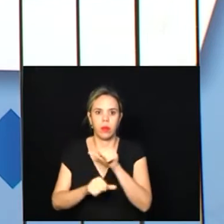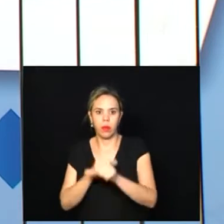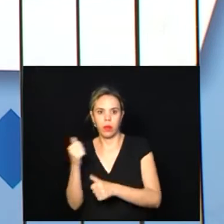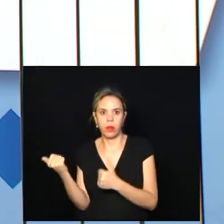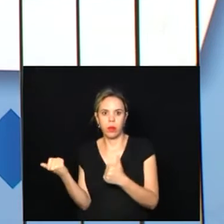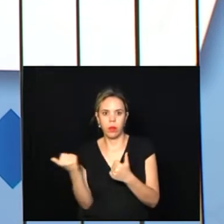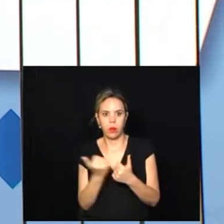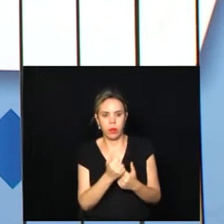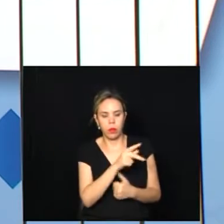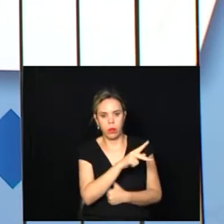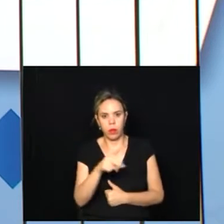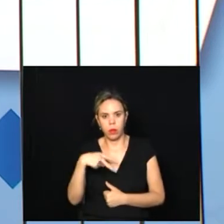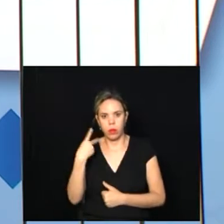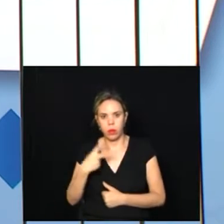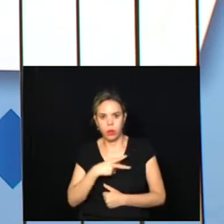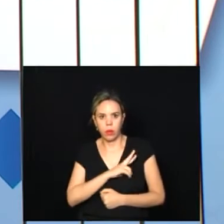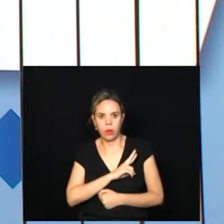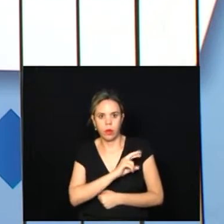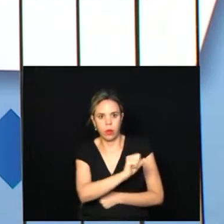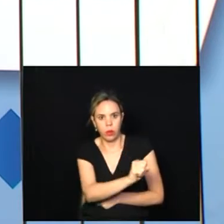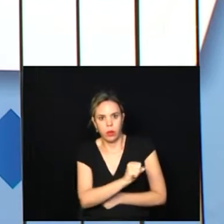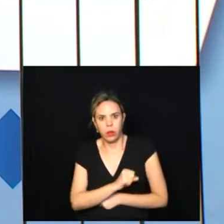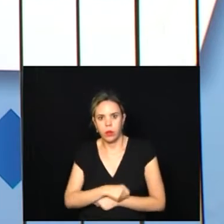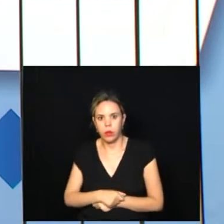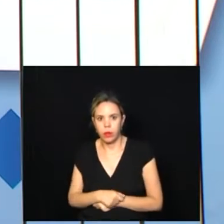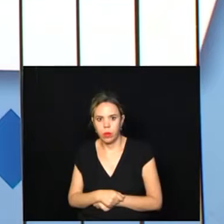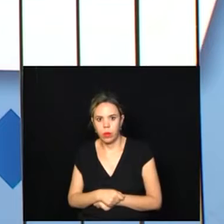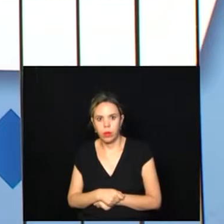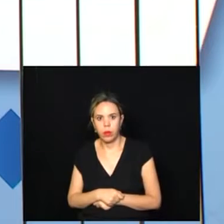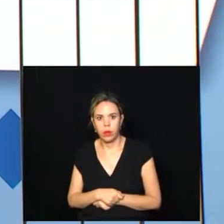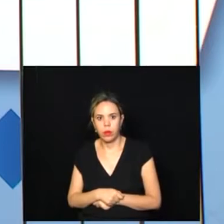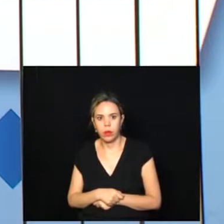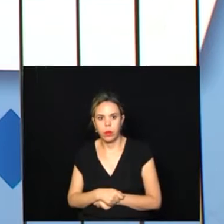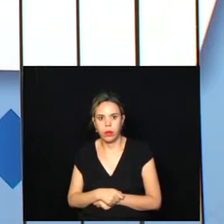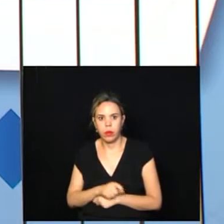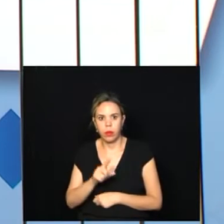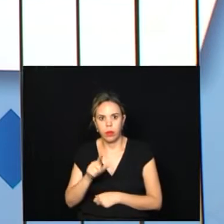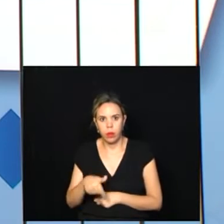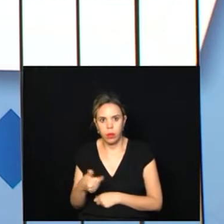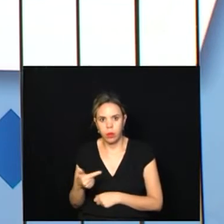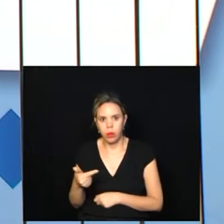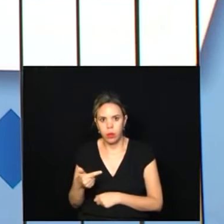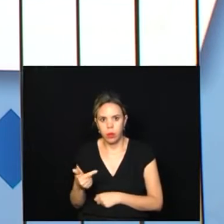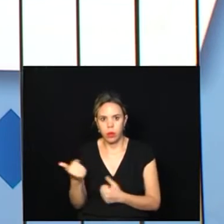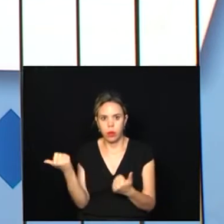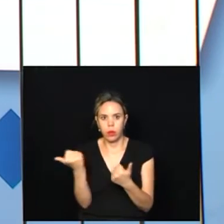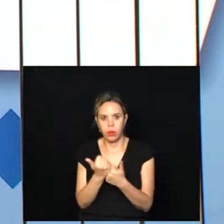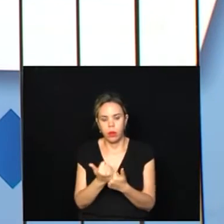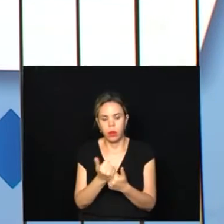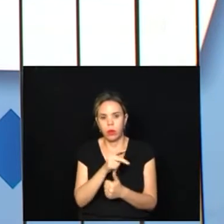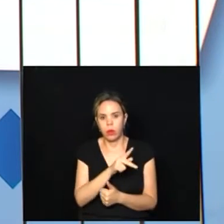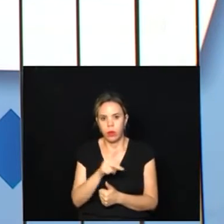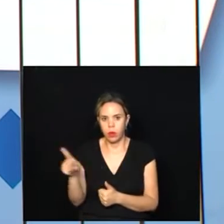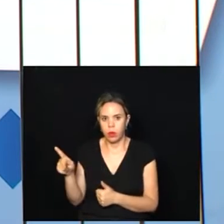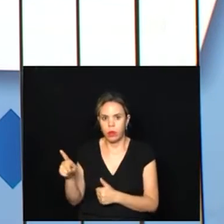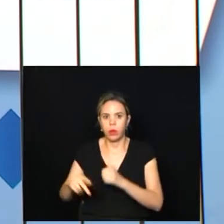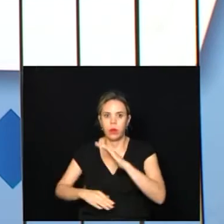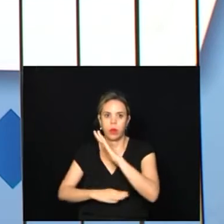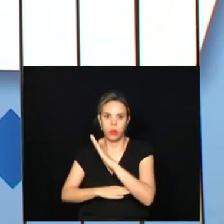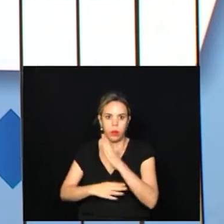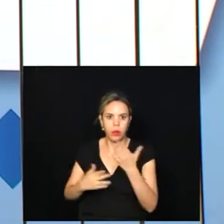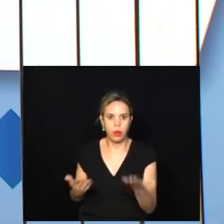Ela foi presidida pelo vereador Luiz Rossini, que é o segundo vice-presidente do